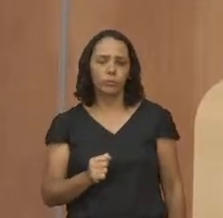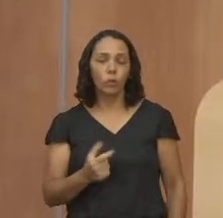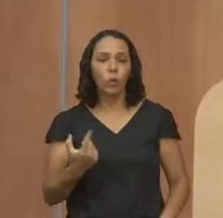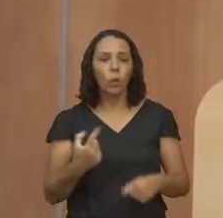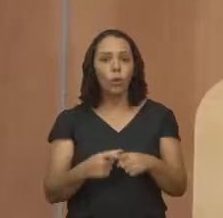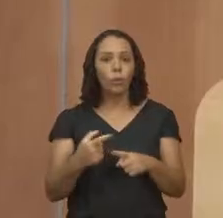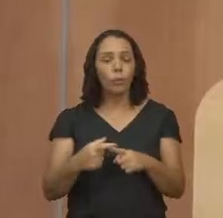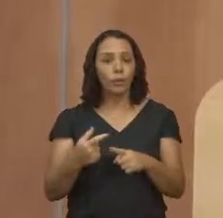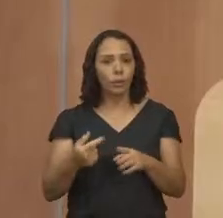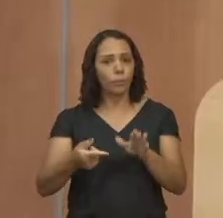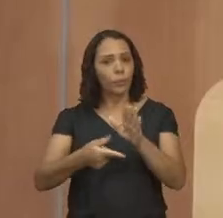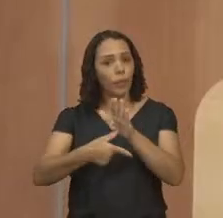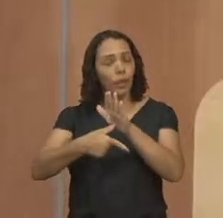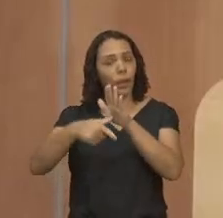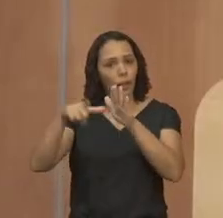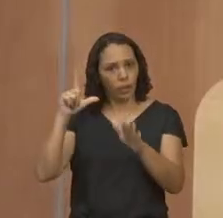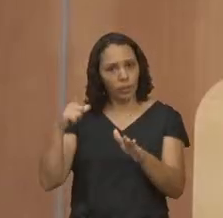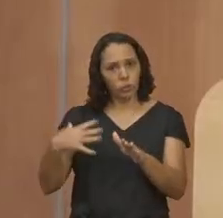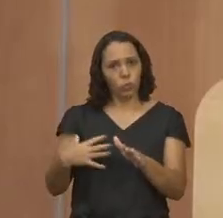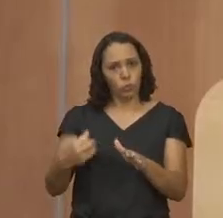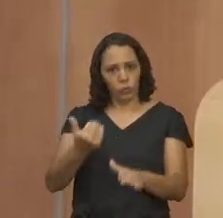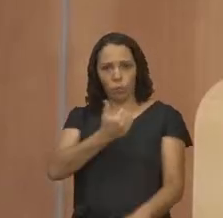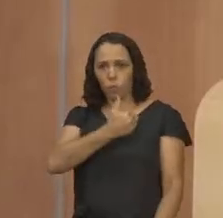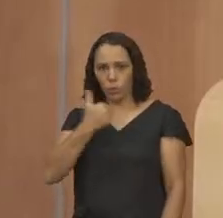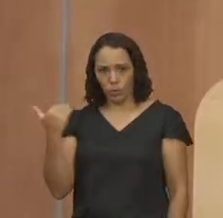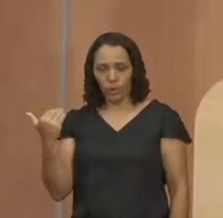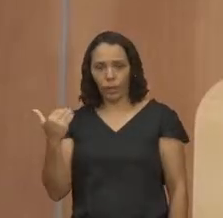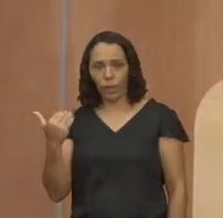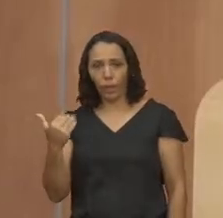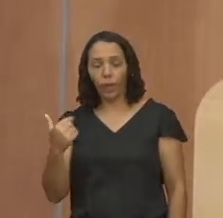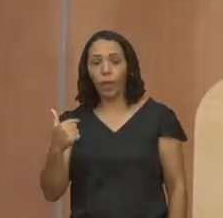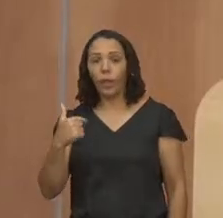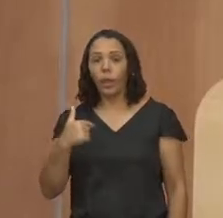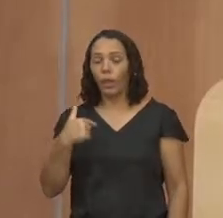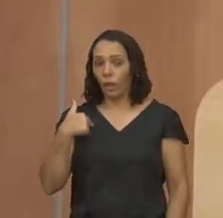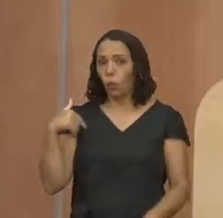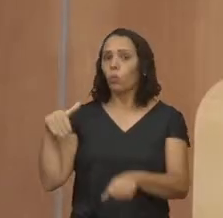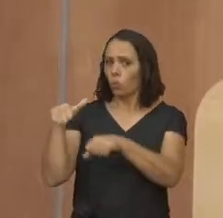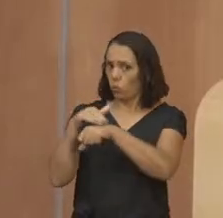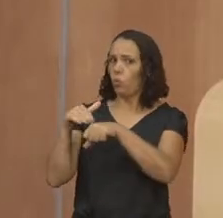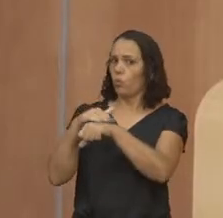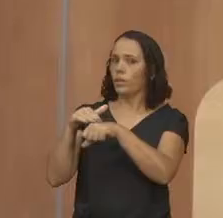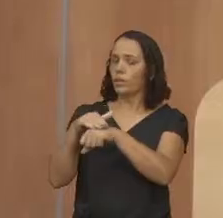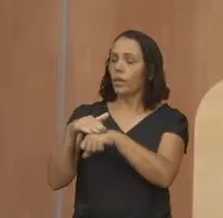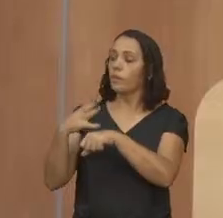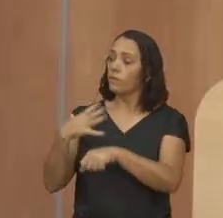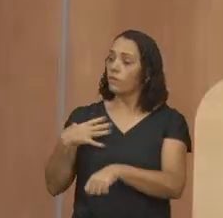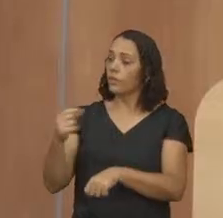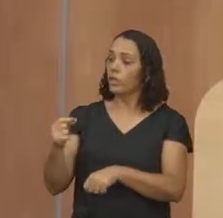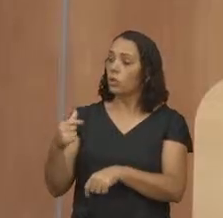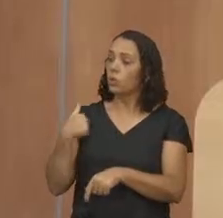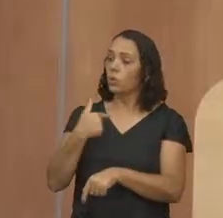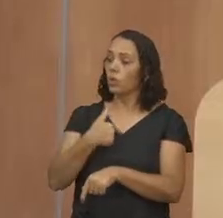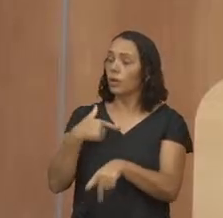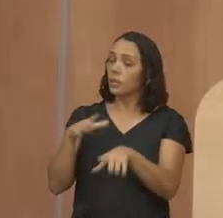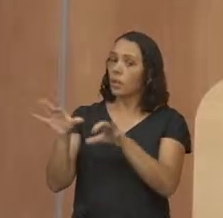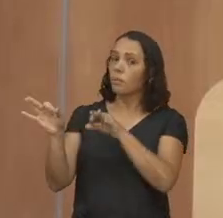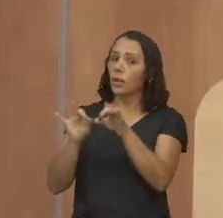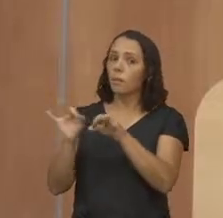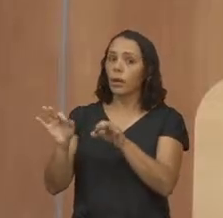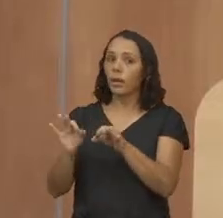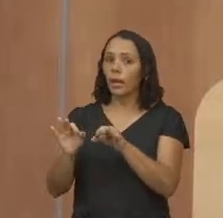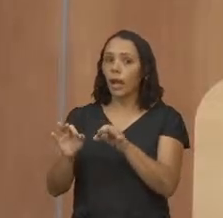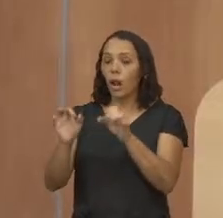eu tinha levado ele lá e falei, Alexandre, vamos fazer o túmulo aqui. Ele falou, pai,